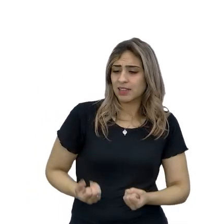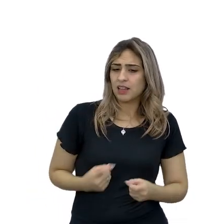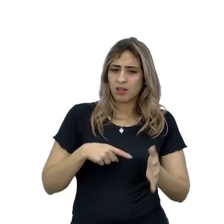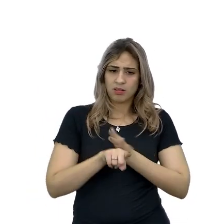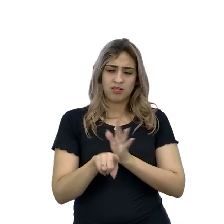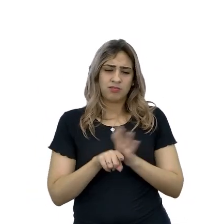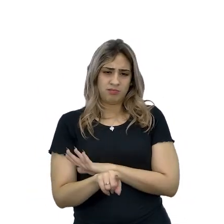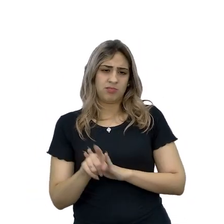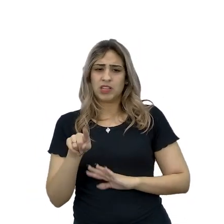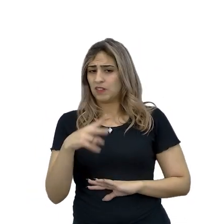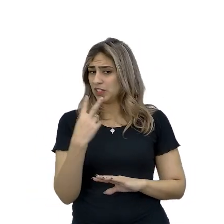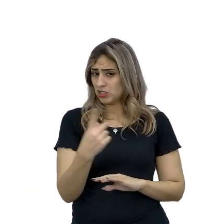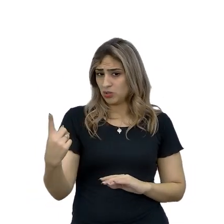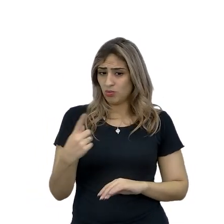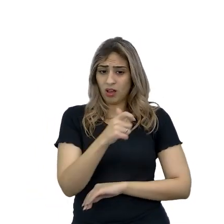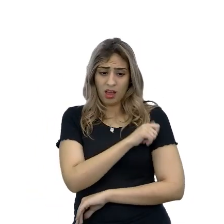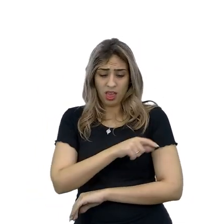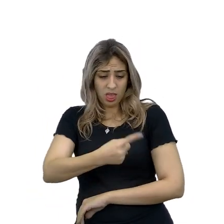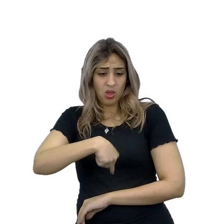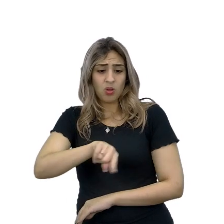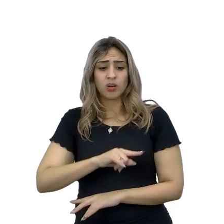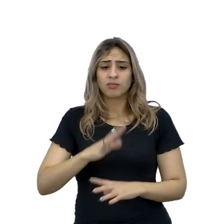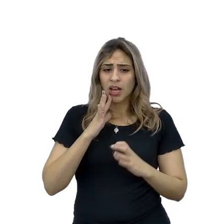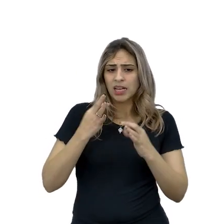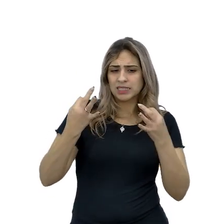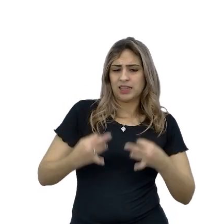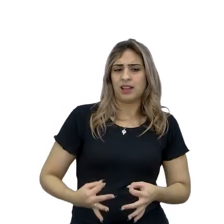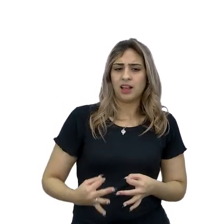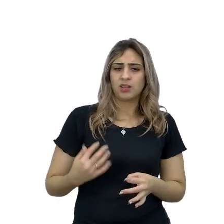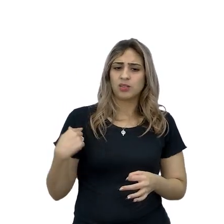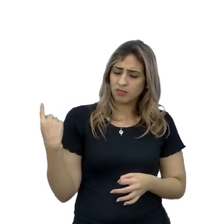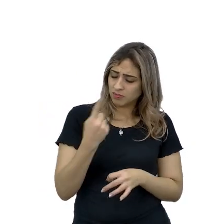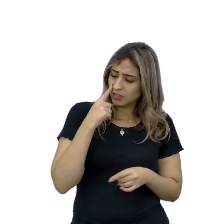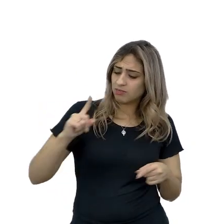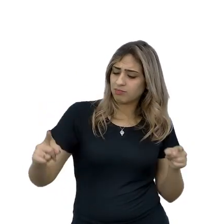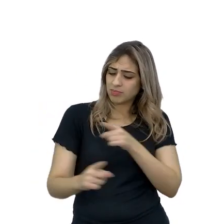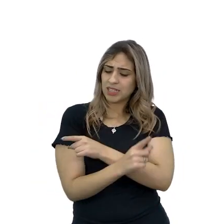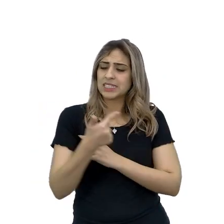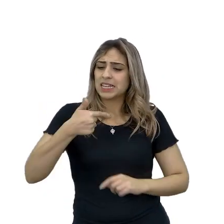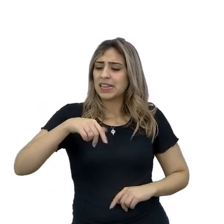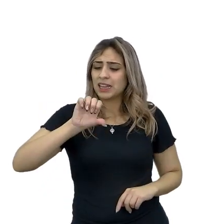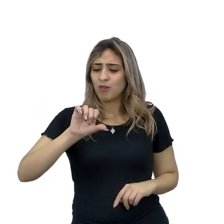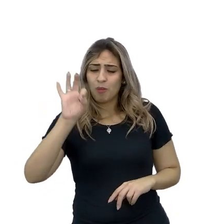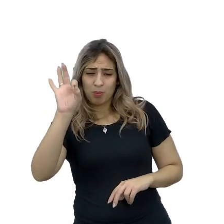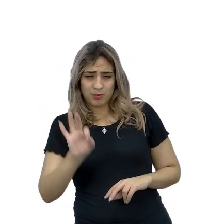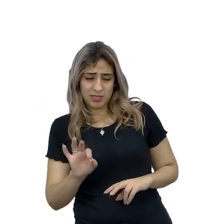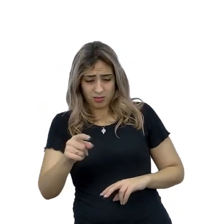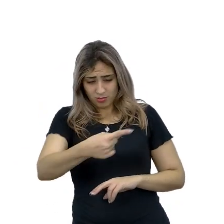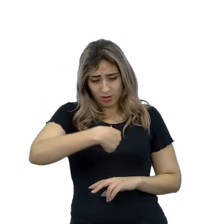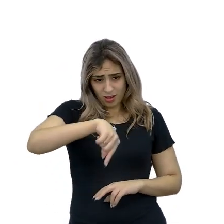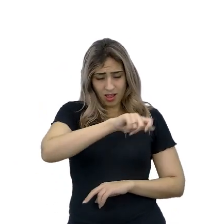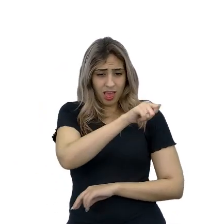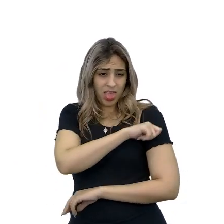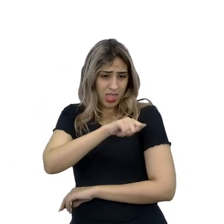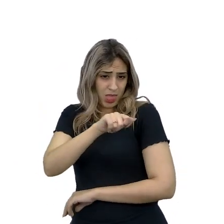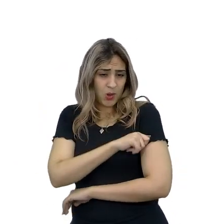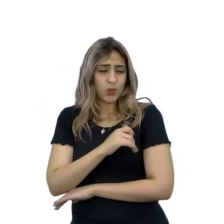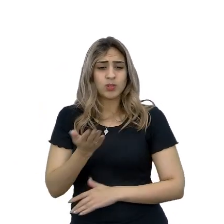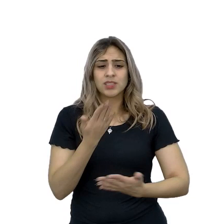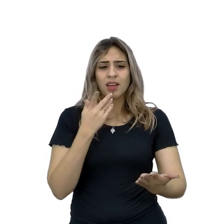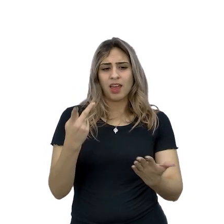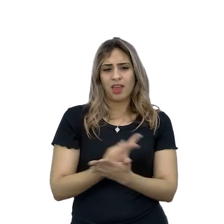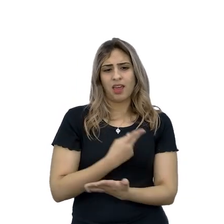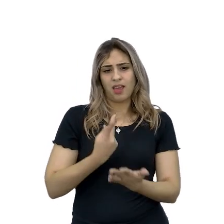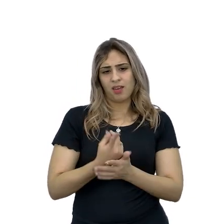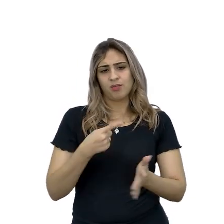gosto de ler 21% dos estudantes acertaram. Eu vou ler o inverso, 79% 99% dos meus estudantes